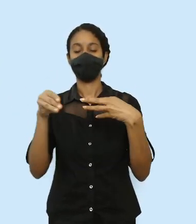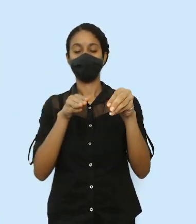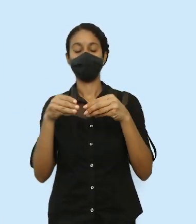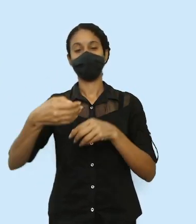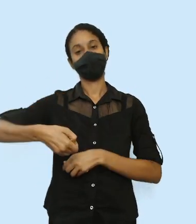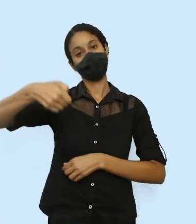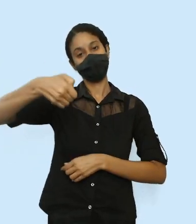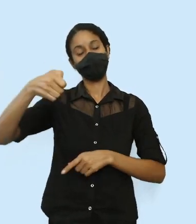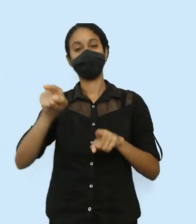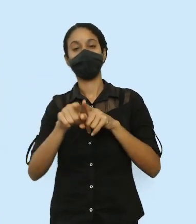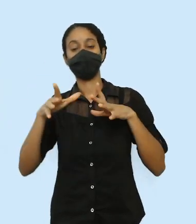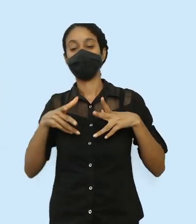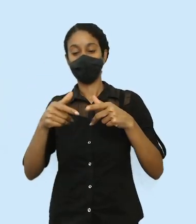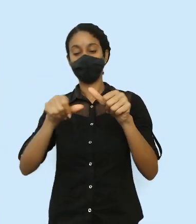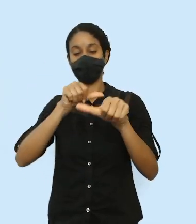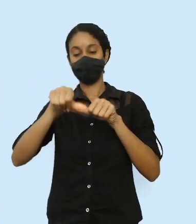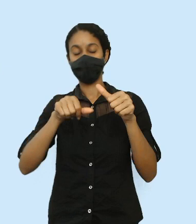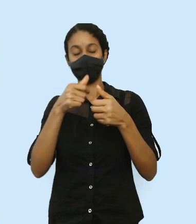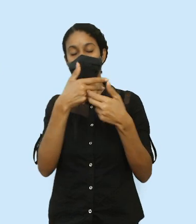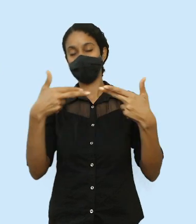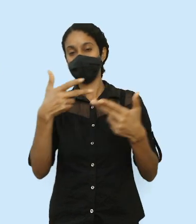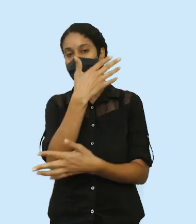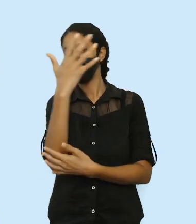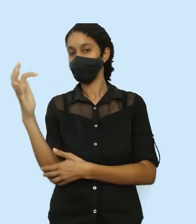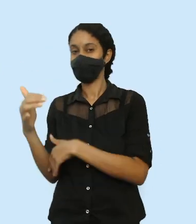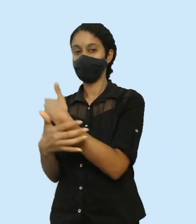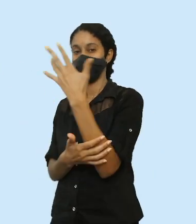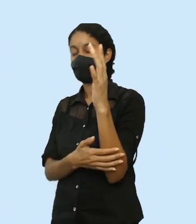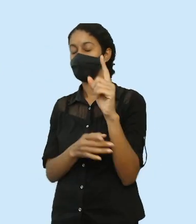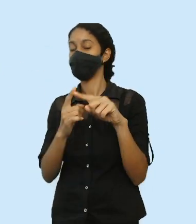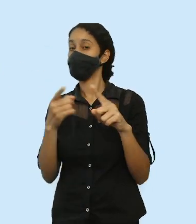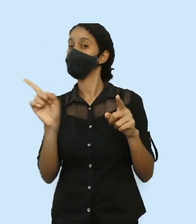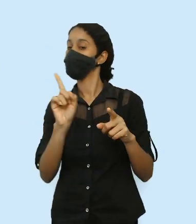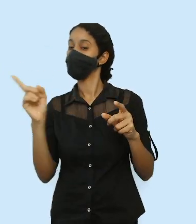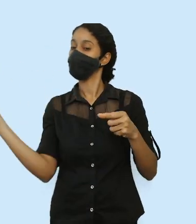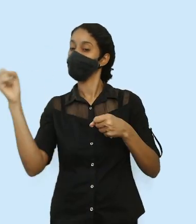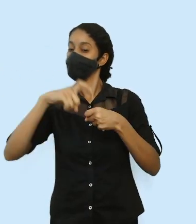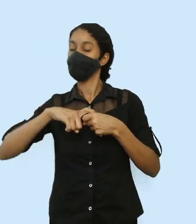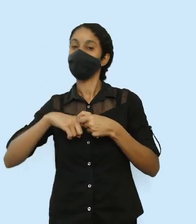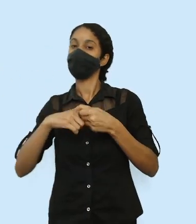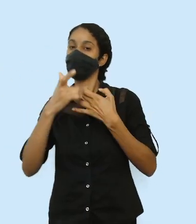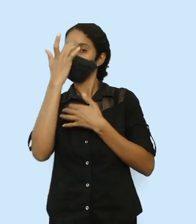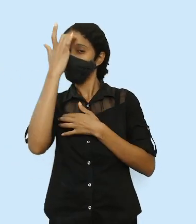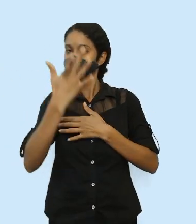Tudo isso é transformação da natureza, mas que também não volta tão facilmente para a